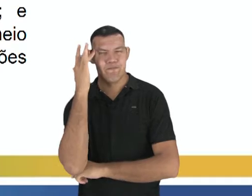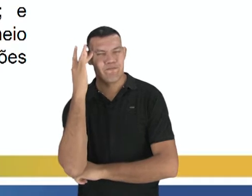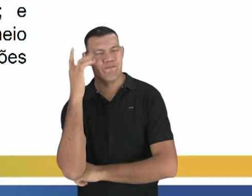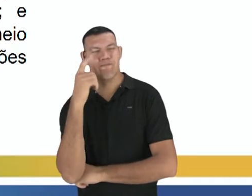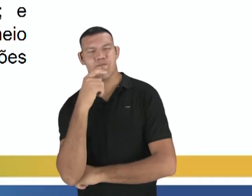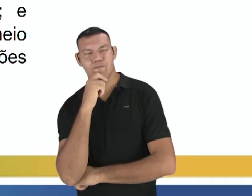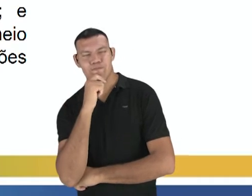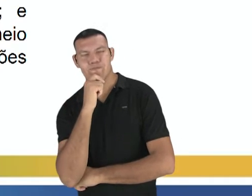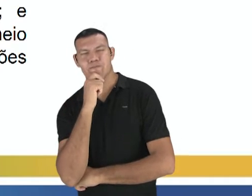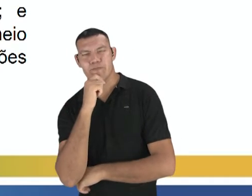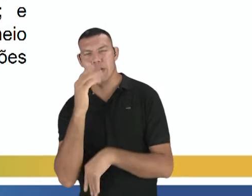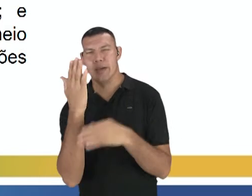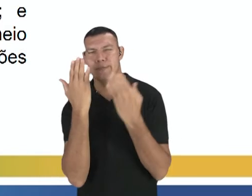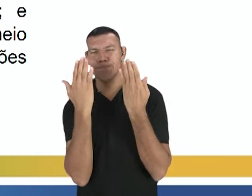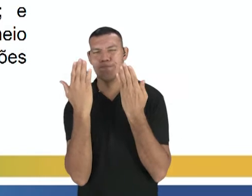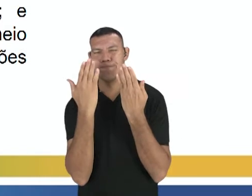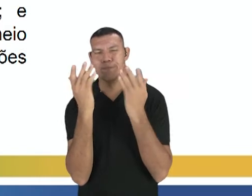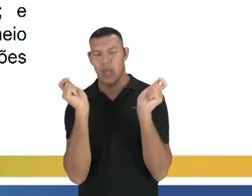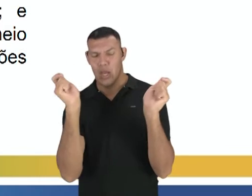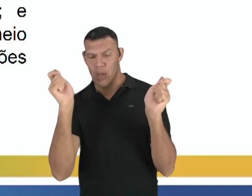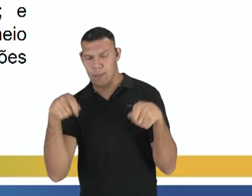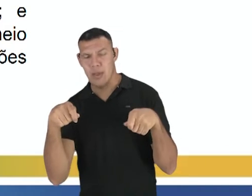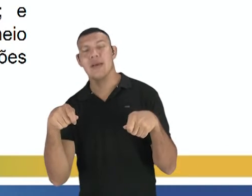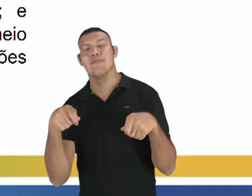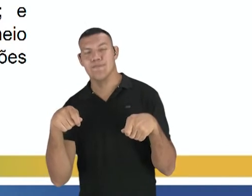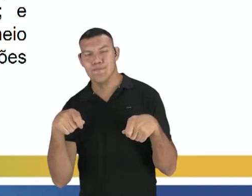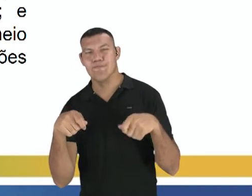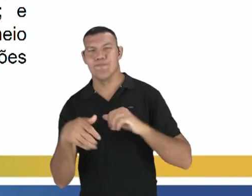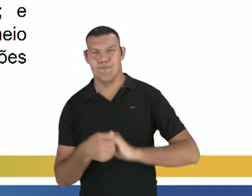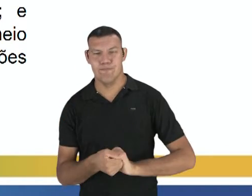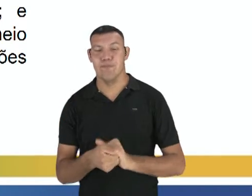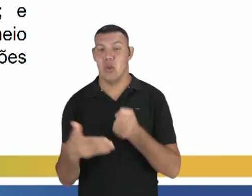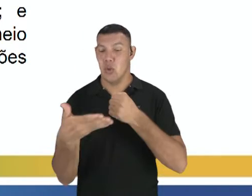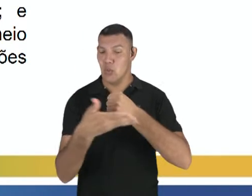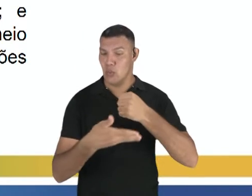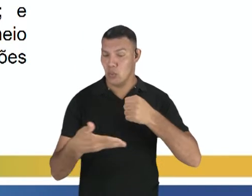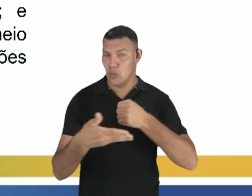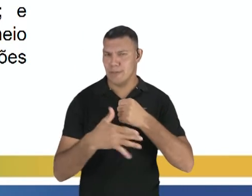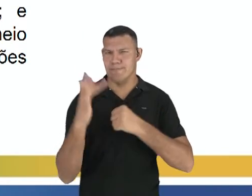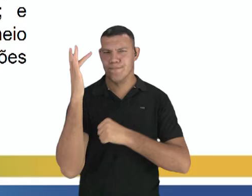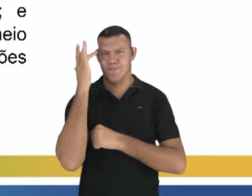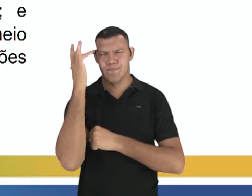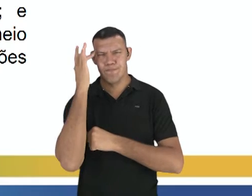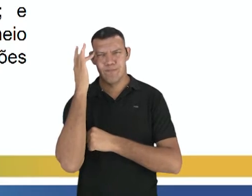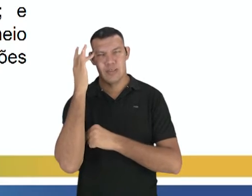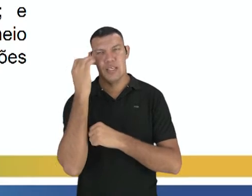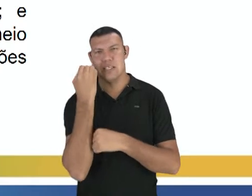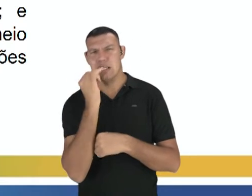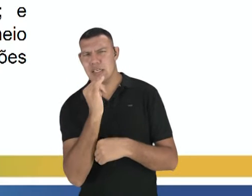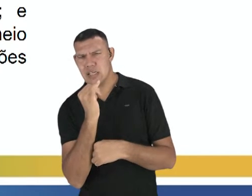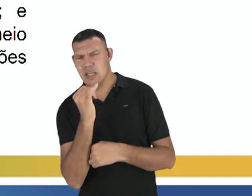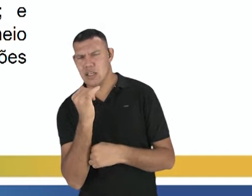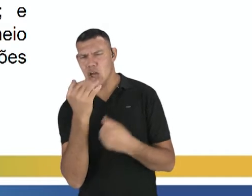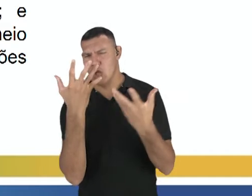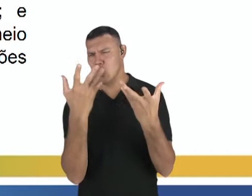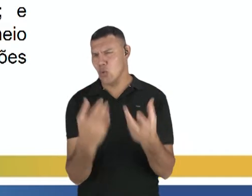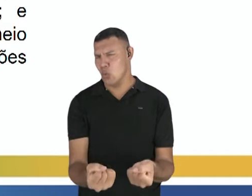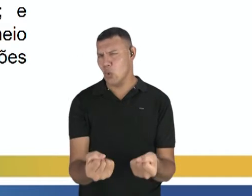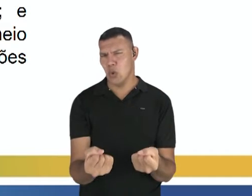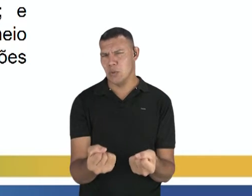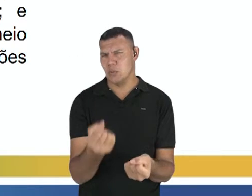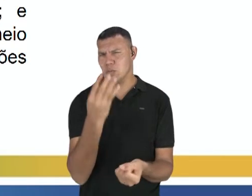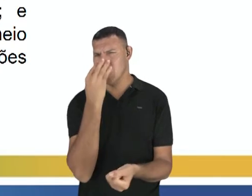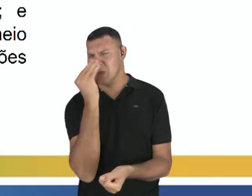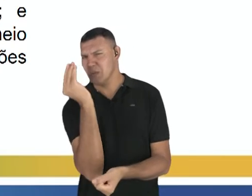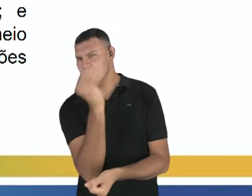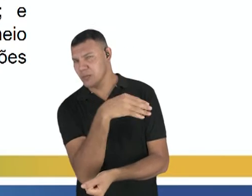previsão da possível, né, a previsão possível baseada da hipótese, quer dizer, se essa hipótese vai ser